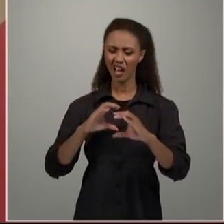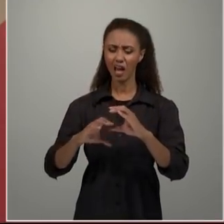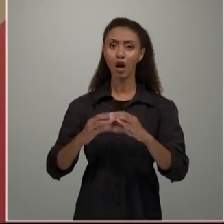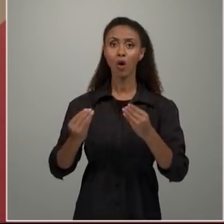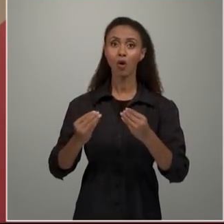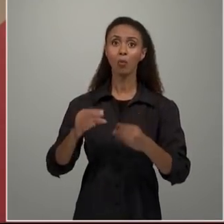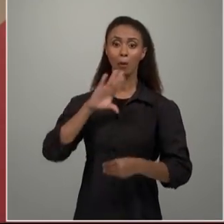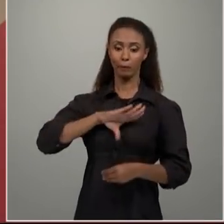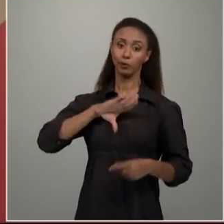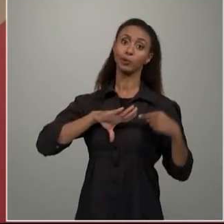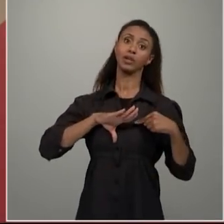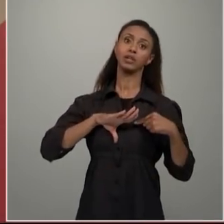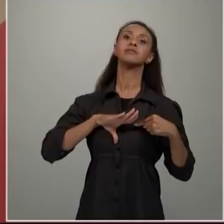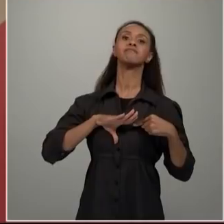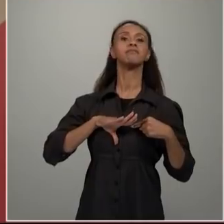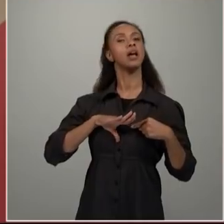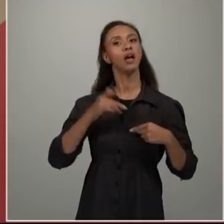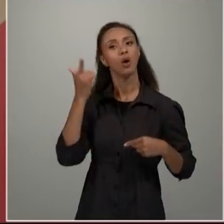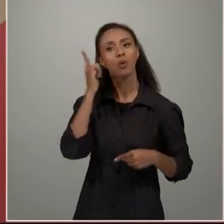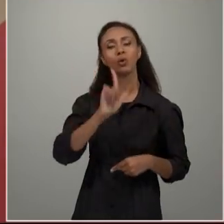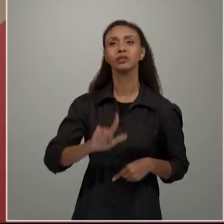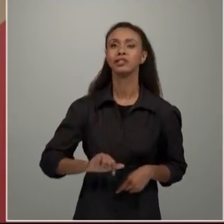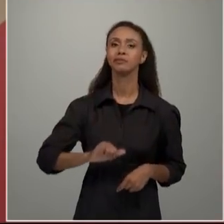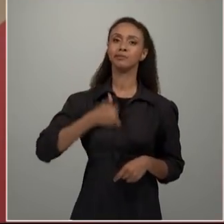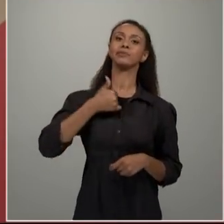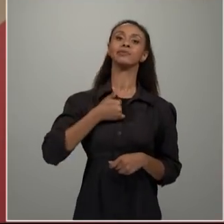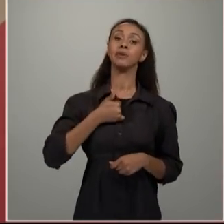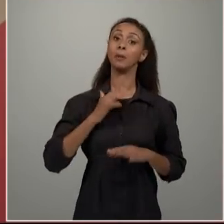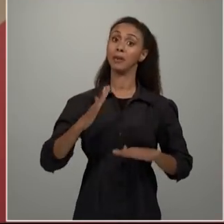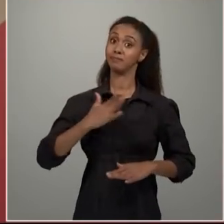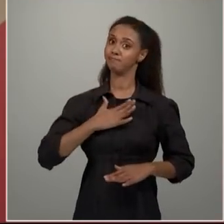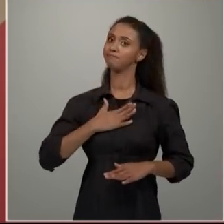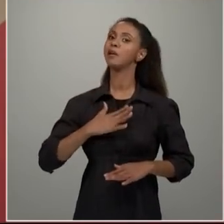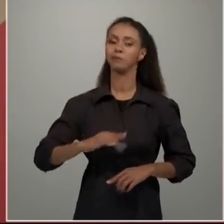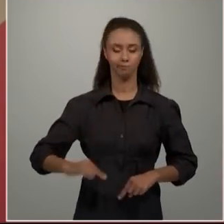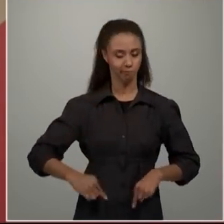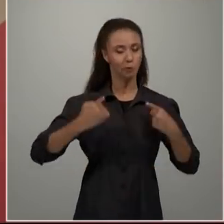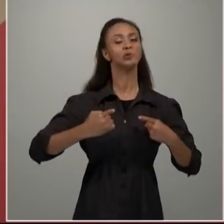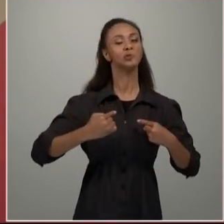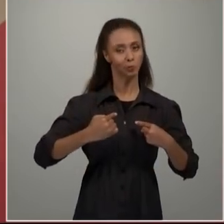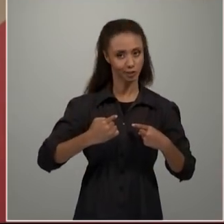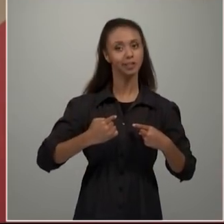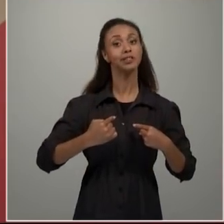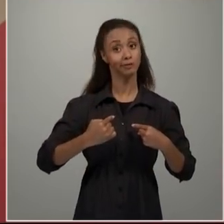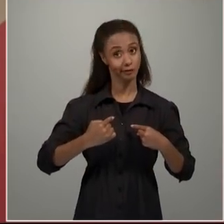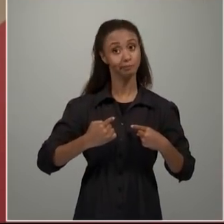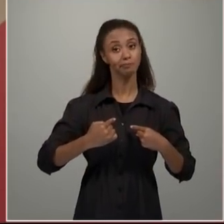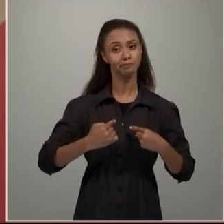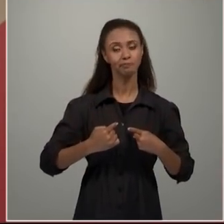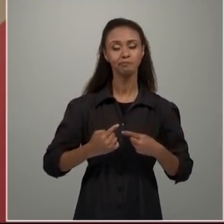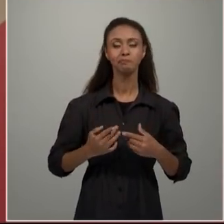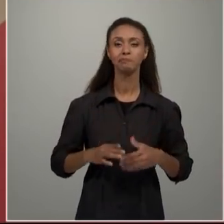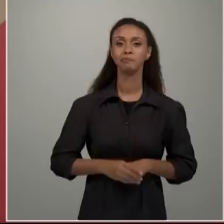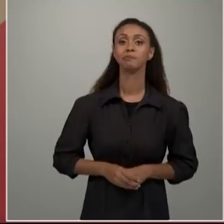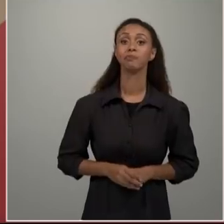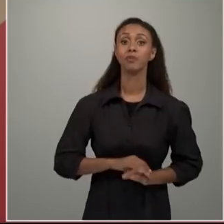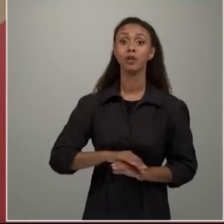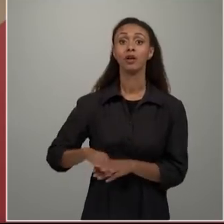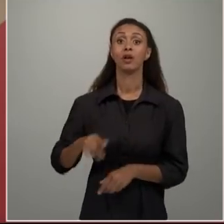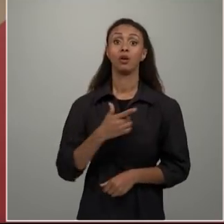portuguesa e eu me dei bem mas foi um momento de desafio pra mim mesma tá aí o que eu tenho mais aqui vamos ver